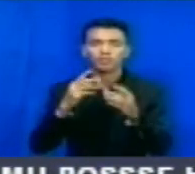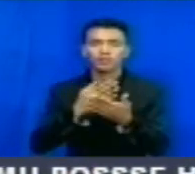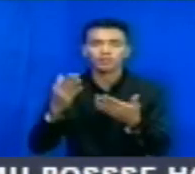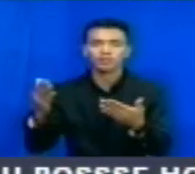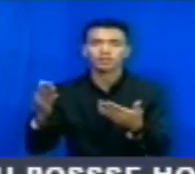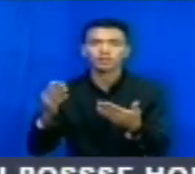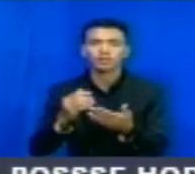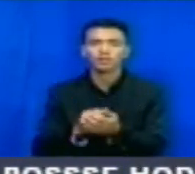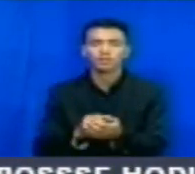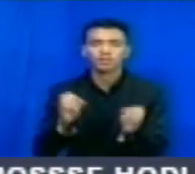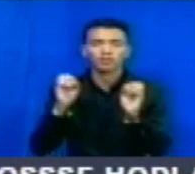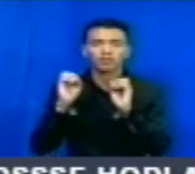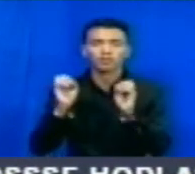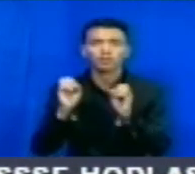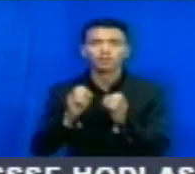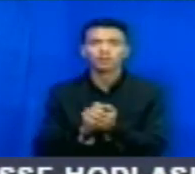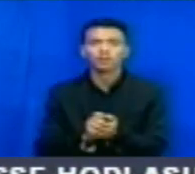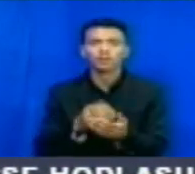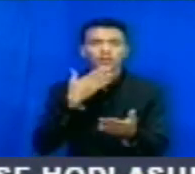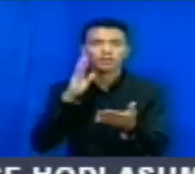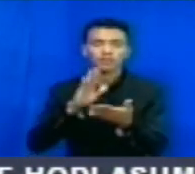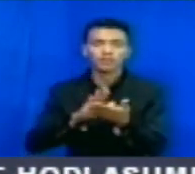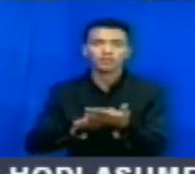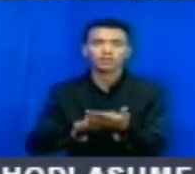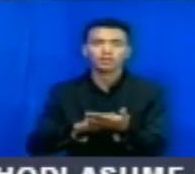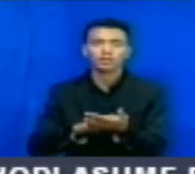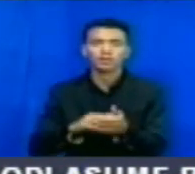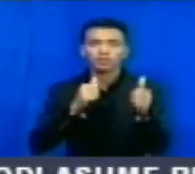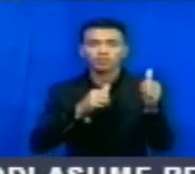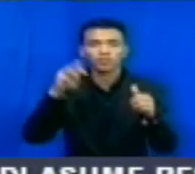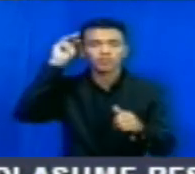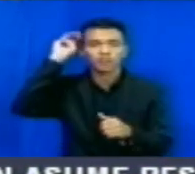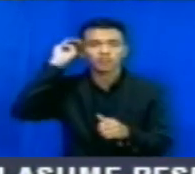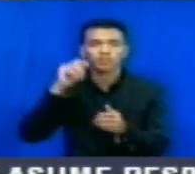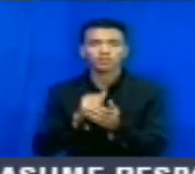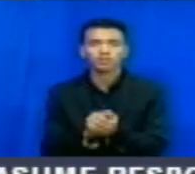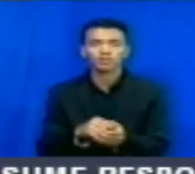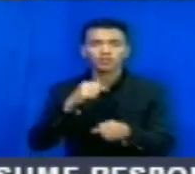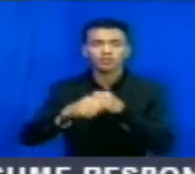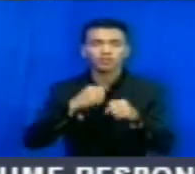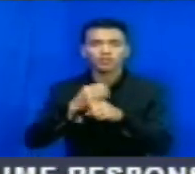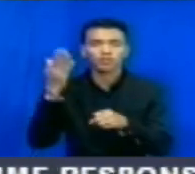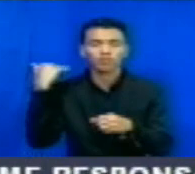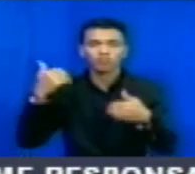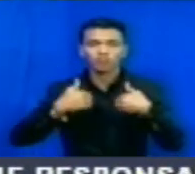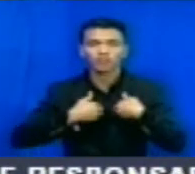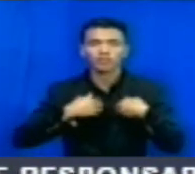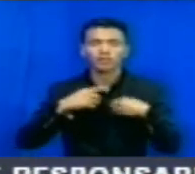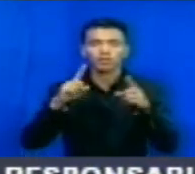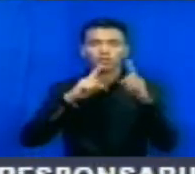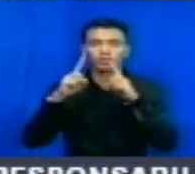beque lato. Lato o la dia que ninguém produz. Tuir ministro ne, tinan kotuk iha